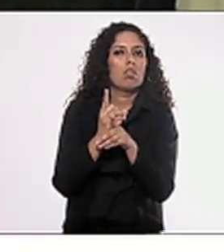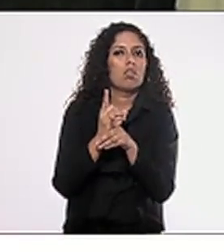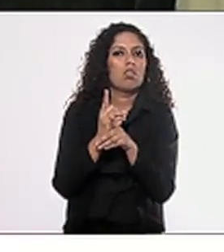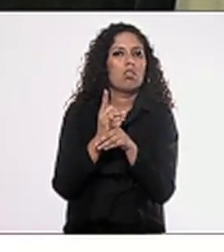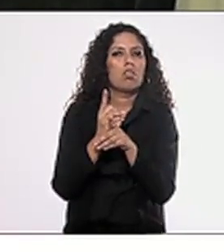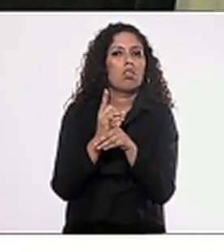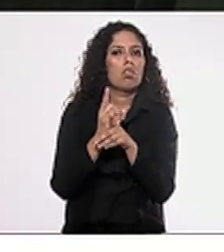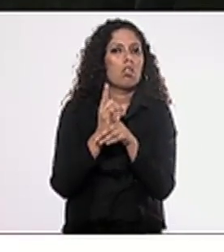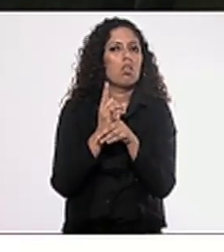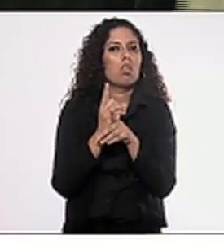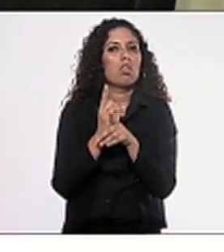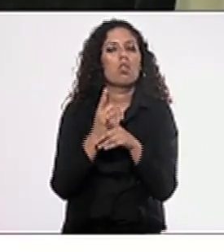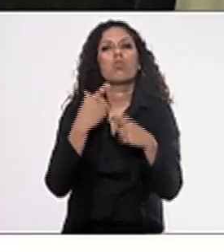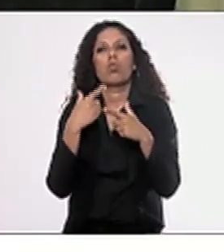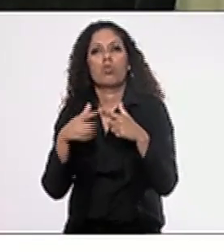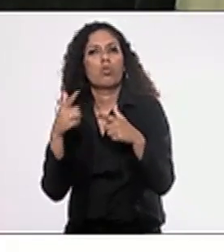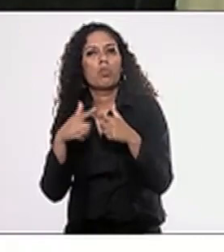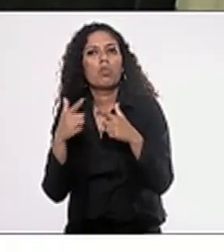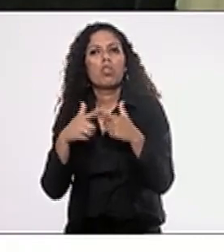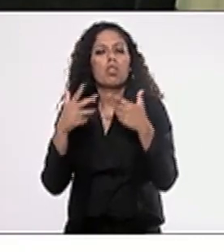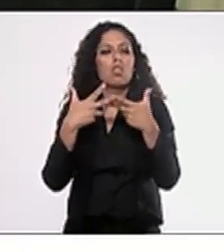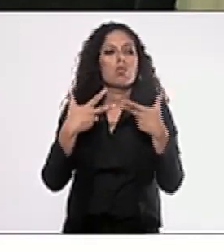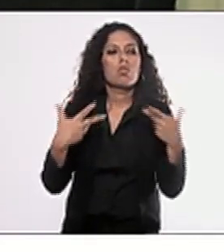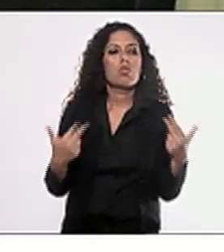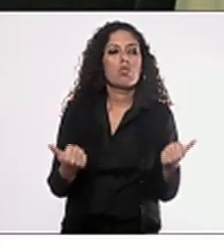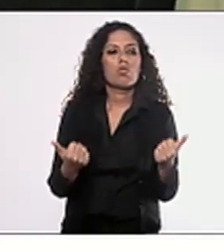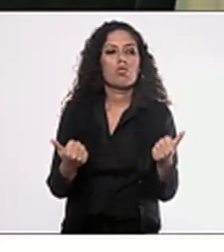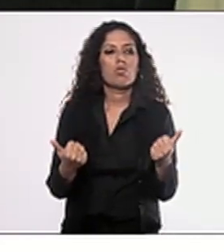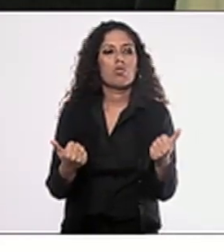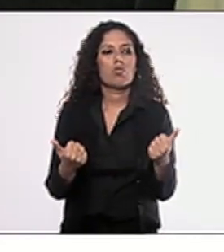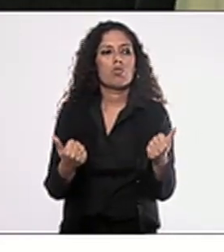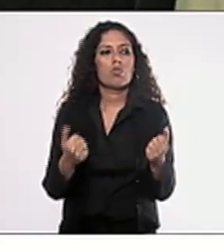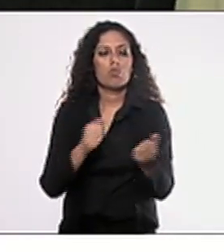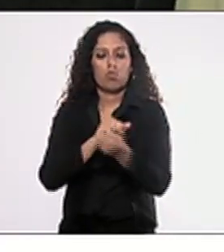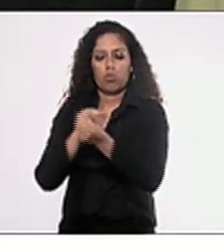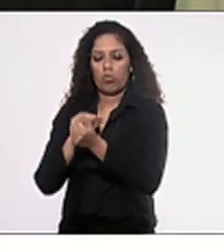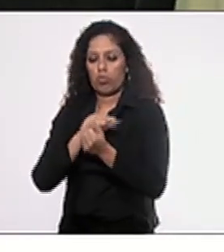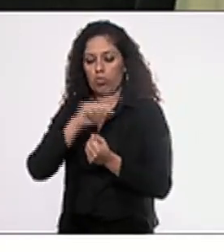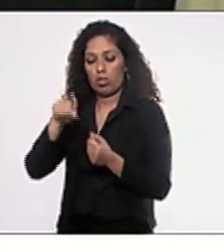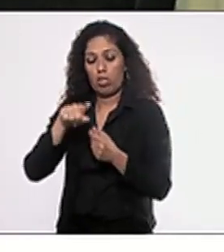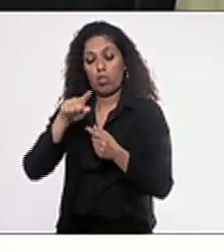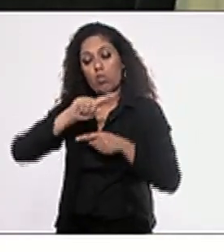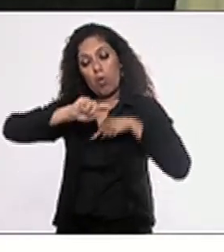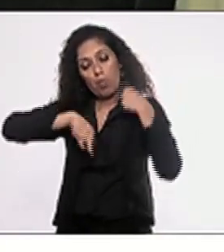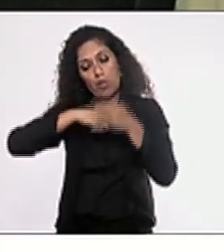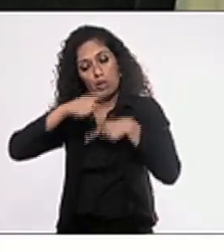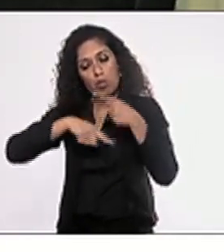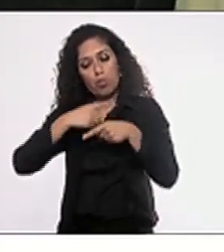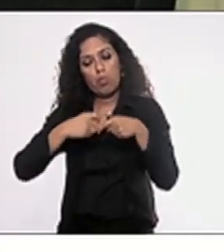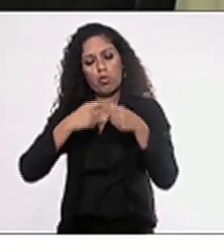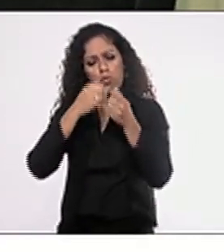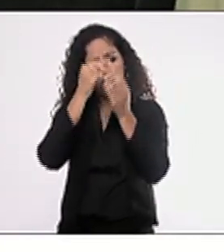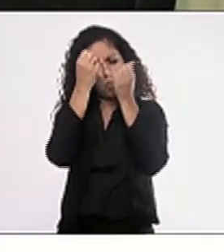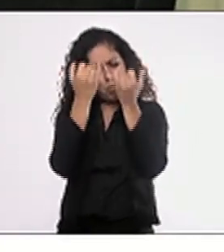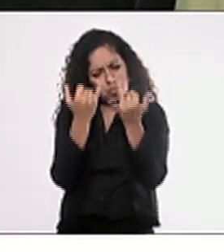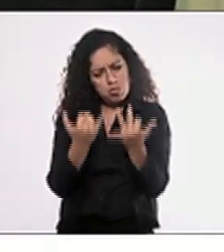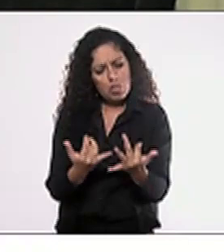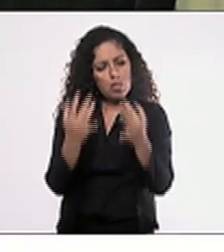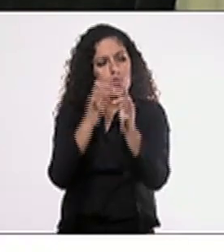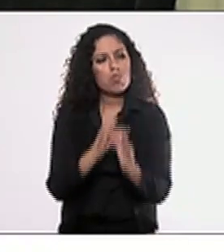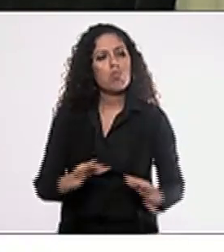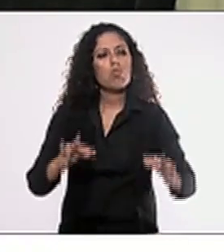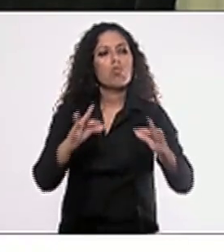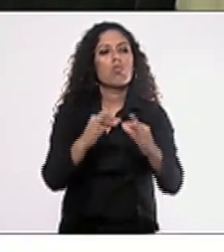o dimensionamento dos problemas, os problemas em si com vocês, a quantidade de reclamação, para depois fazer oitiva